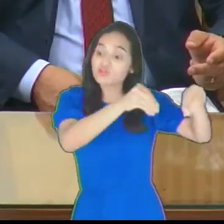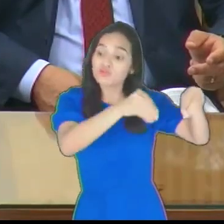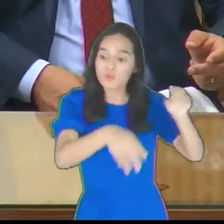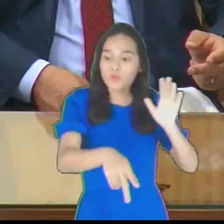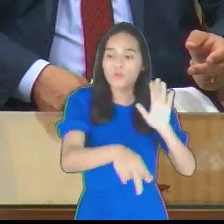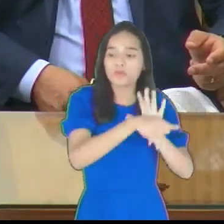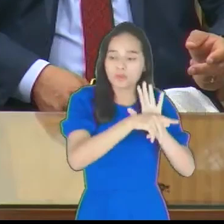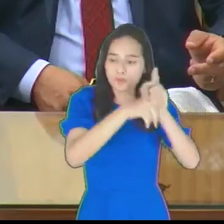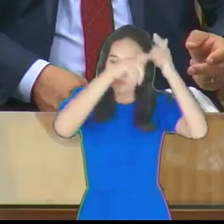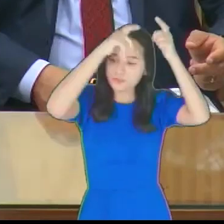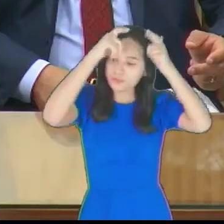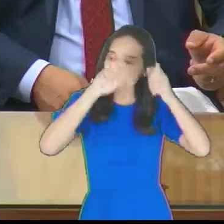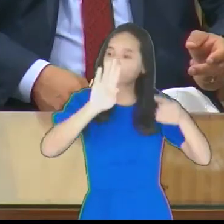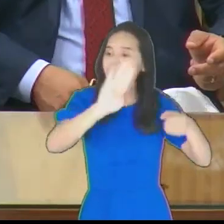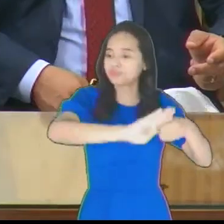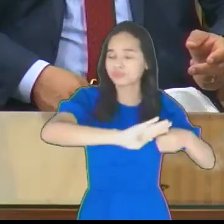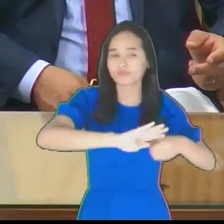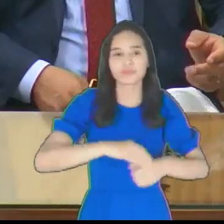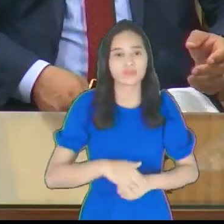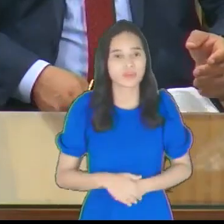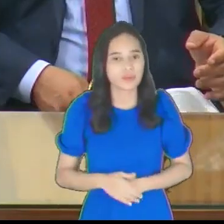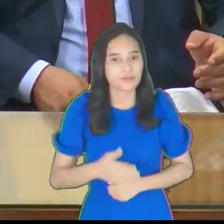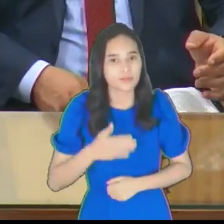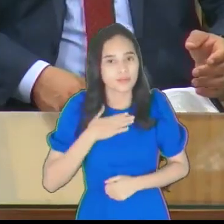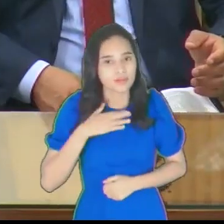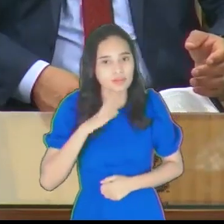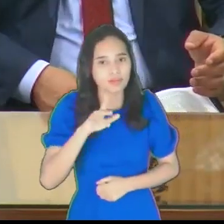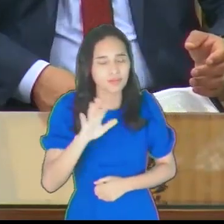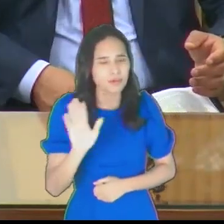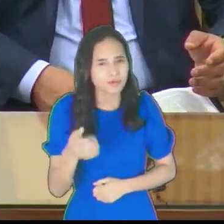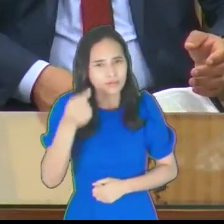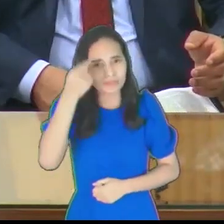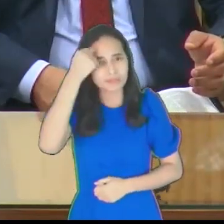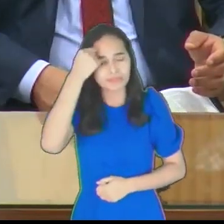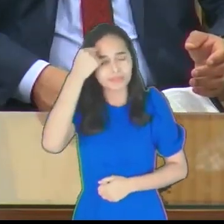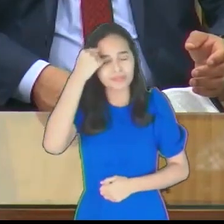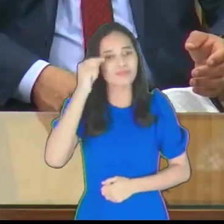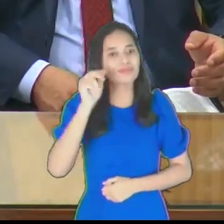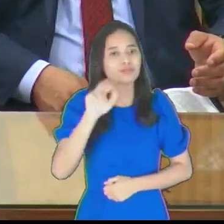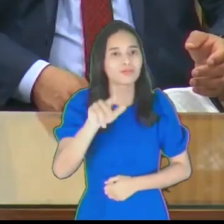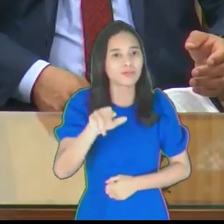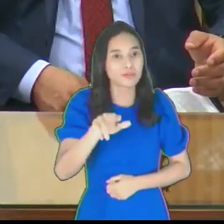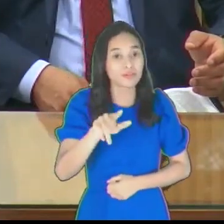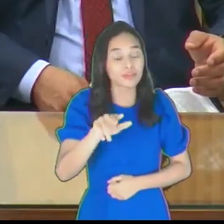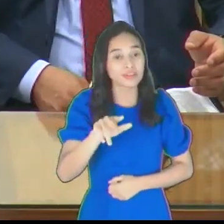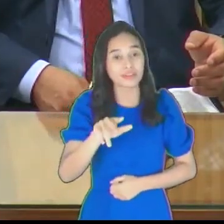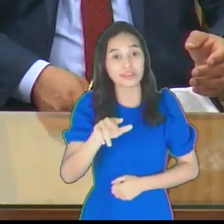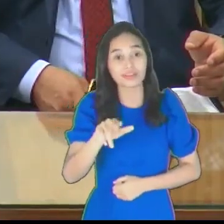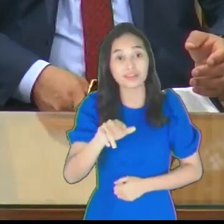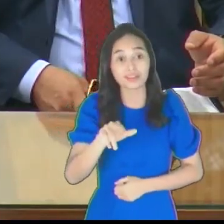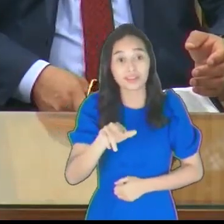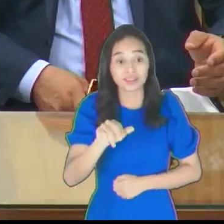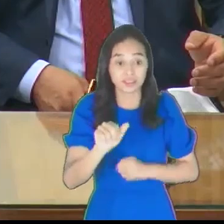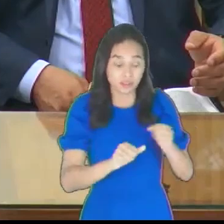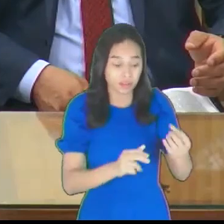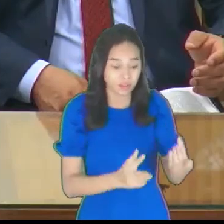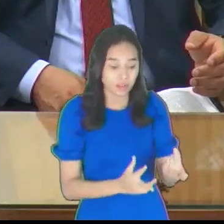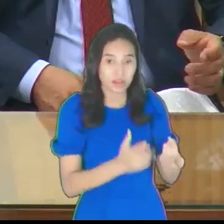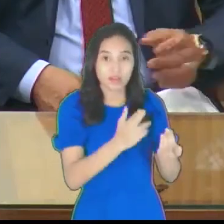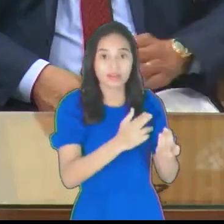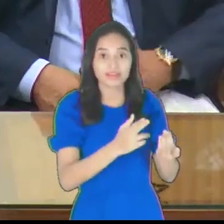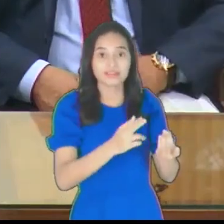do rei da Babilônia. Meu irmão, já pensou, irmão? Tornar eunuco quer dizer,